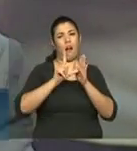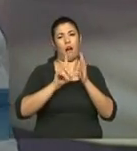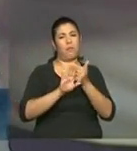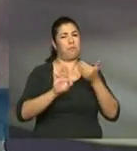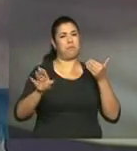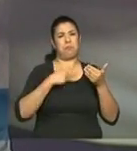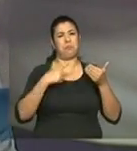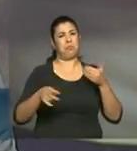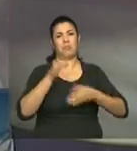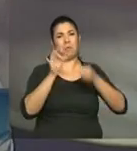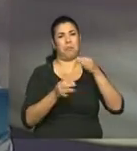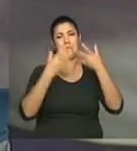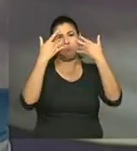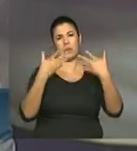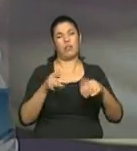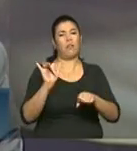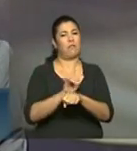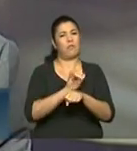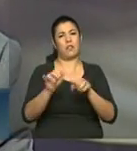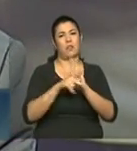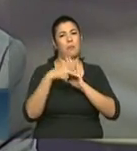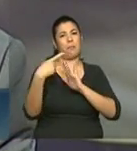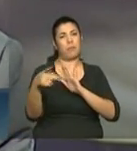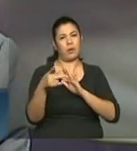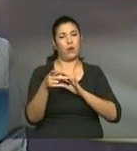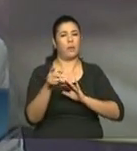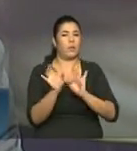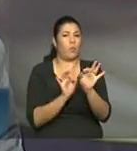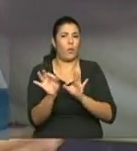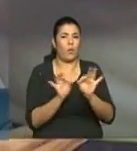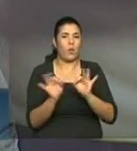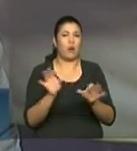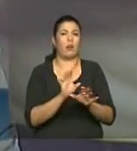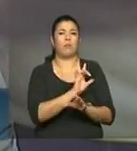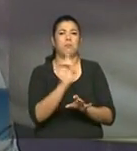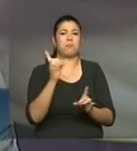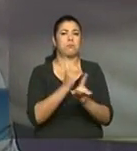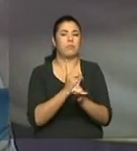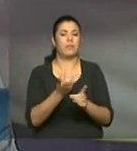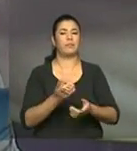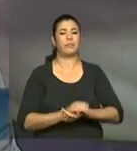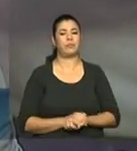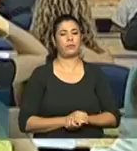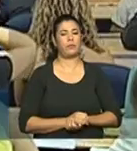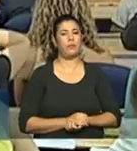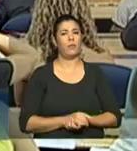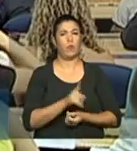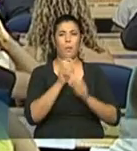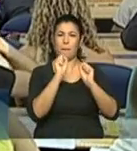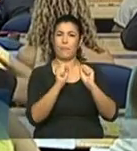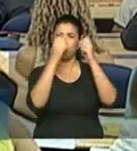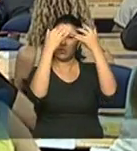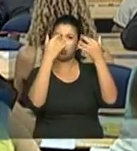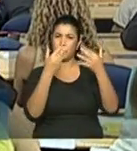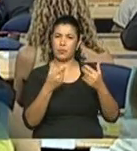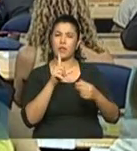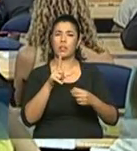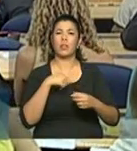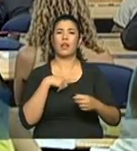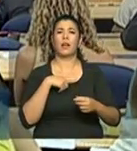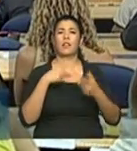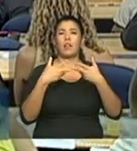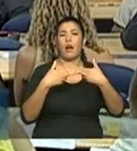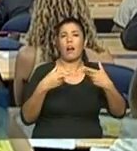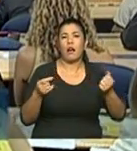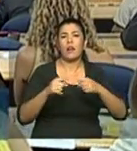É estratégia, vou dizer, mais de operacional mesmo. Você podia falar só sobre os efeitos, sobre as sequelas da hanseníase?